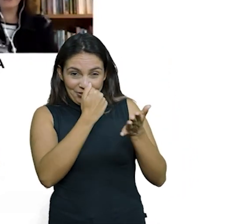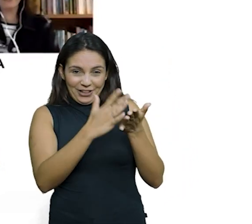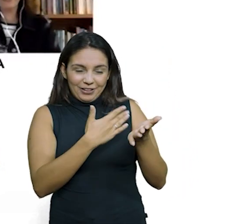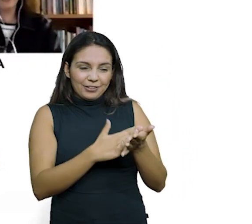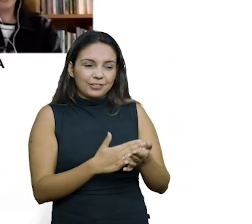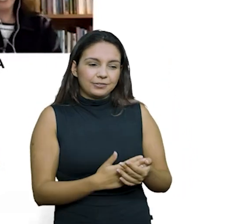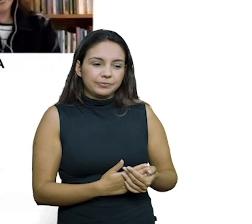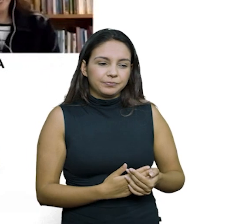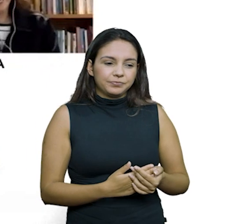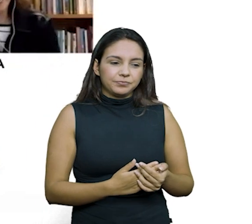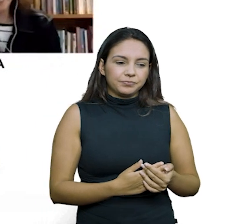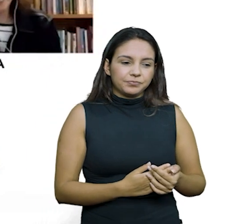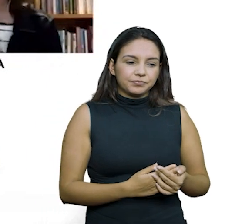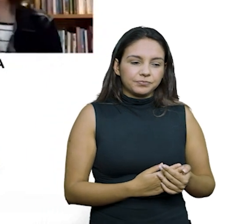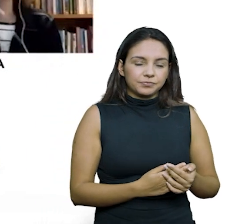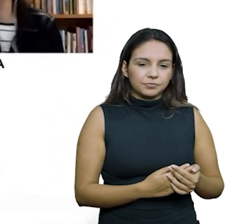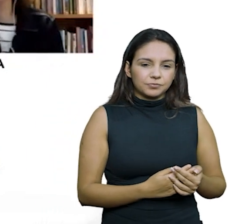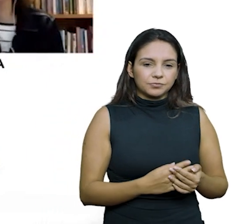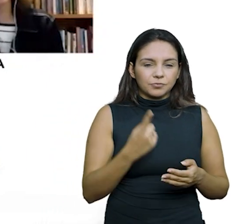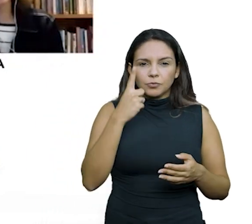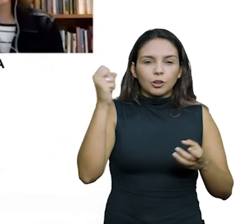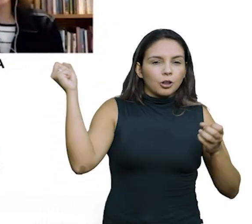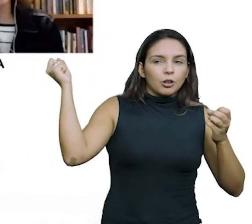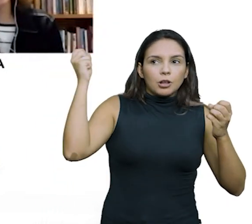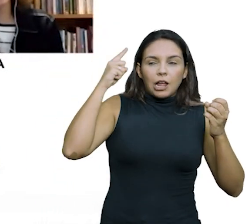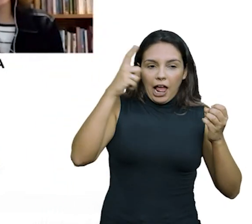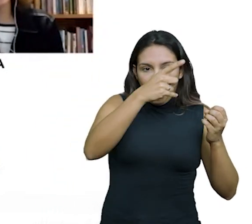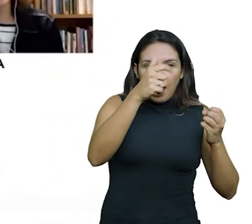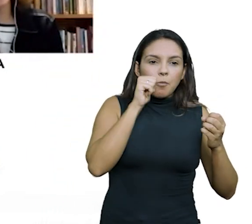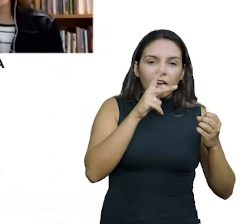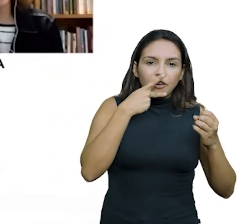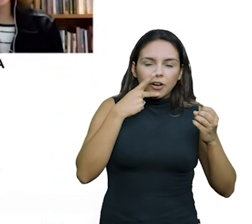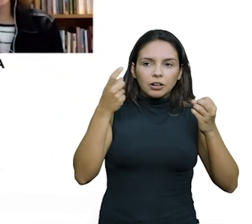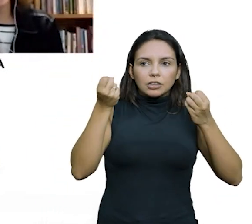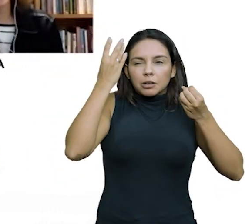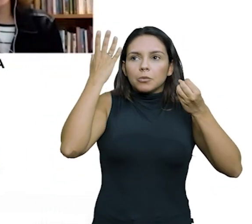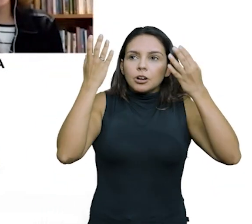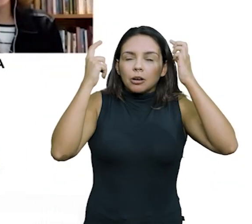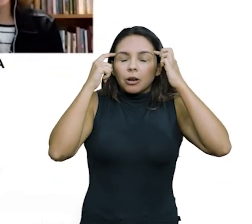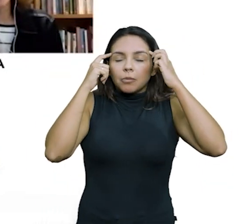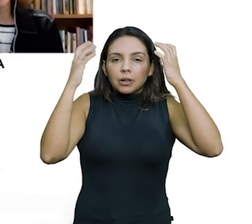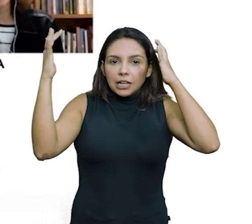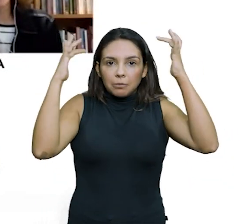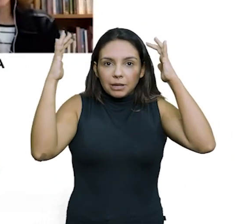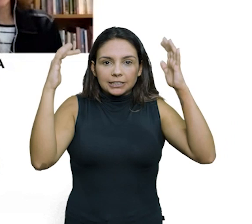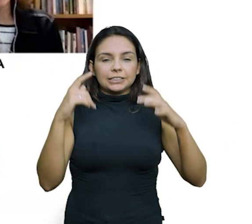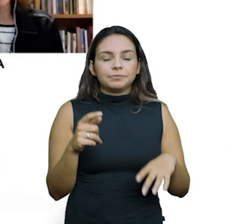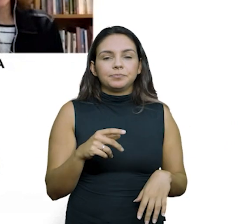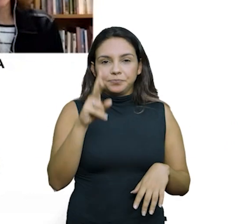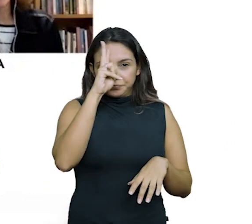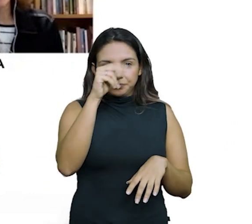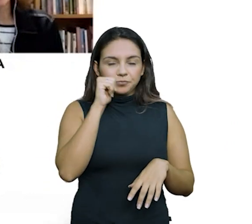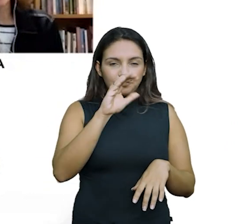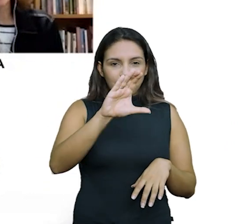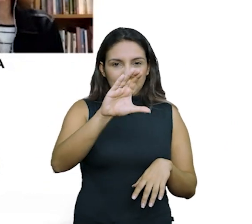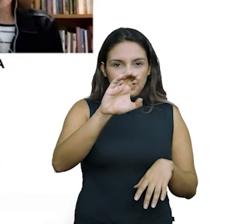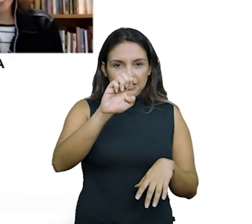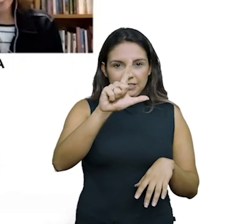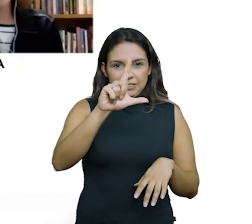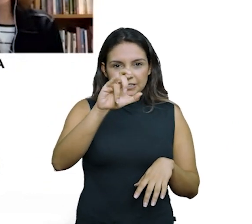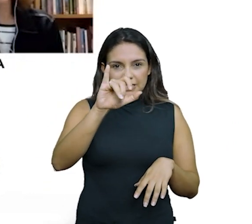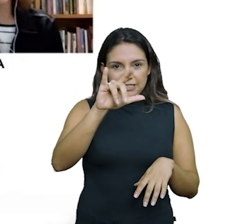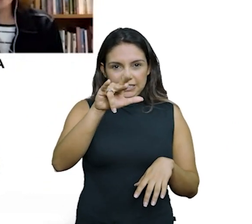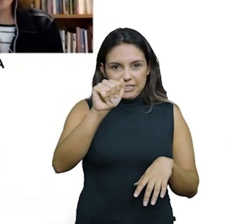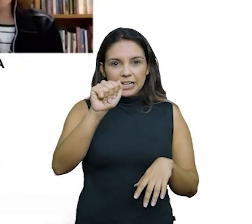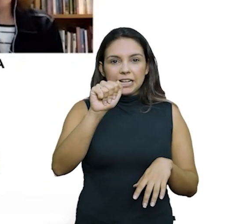A Leila falando, eu tive um monte de insights aqui. Por exemplo, lembrei da Cecília Meirelles, obviamente, né? Com Não Sou Alegre, Nem